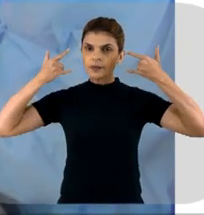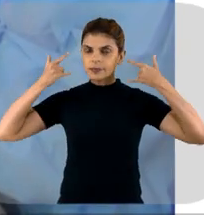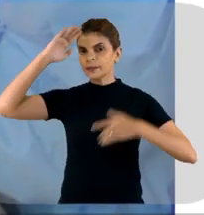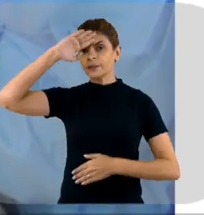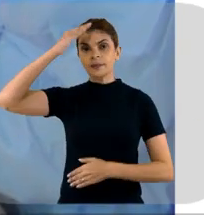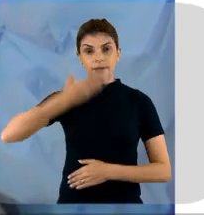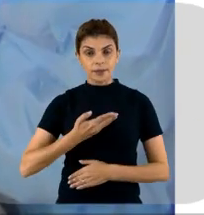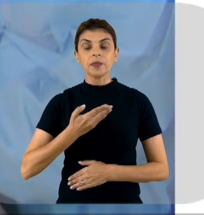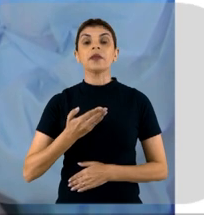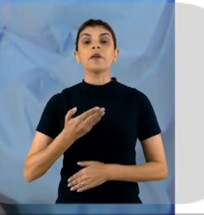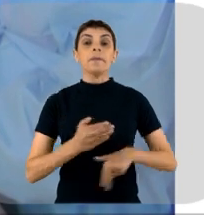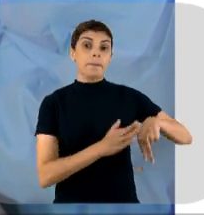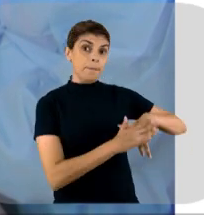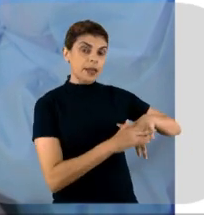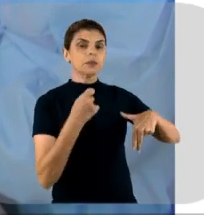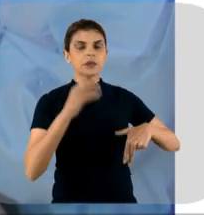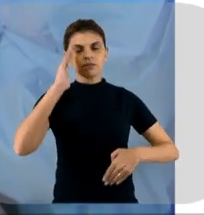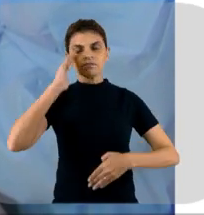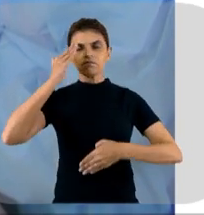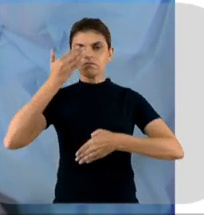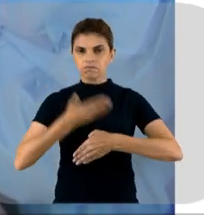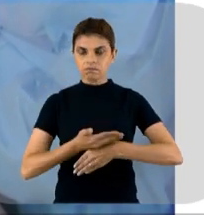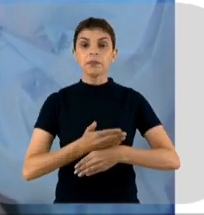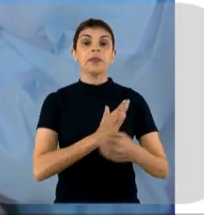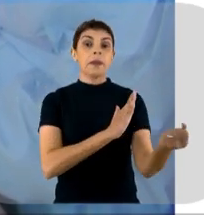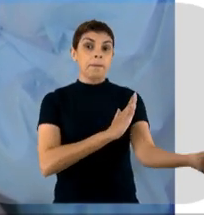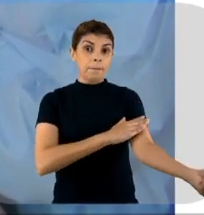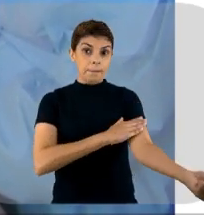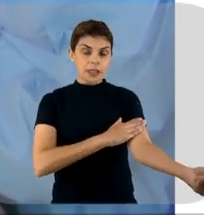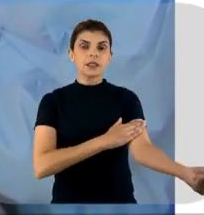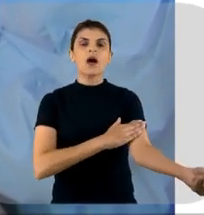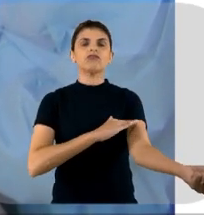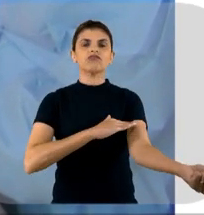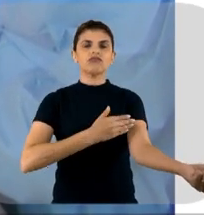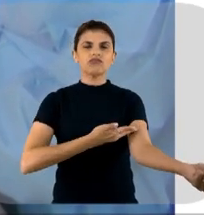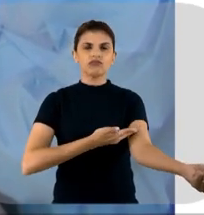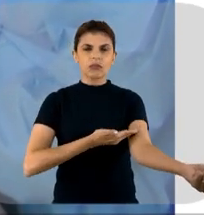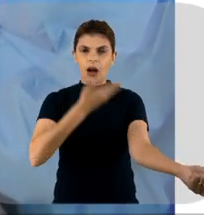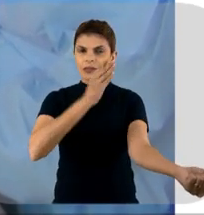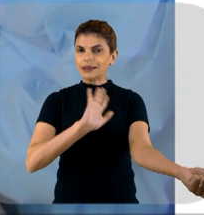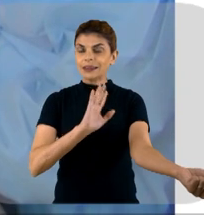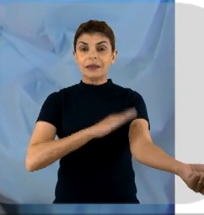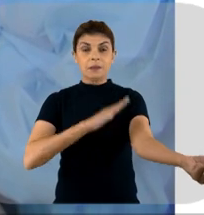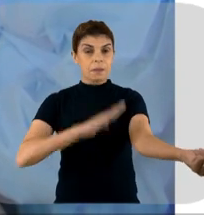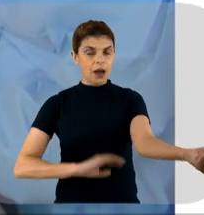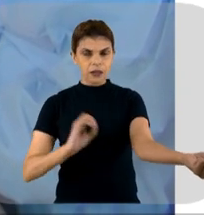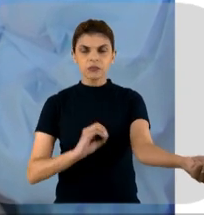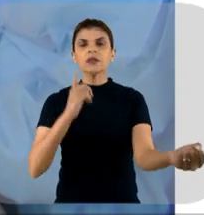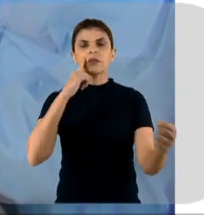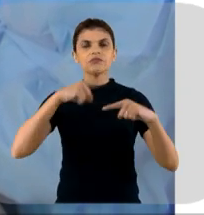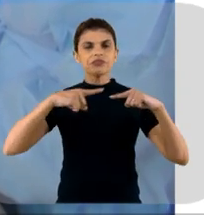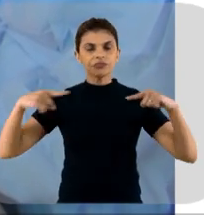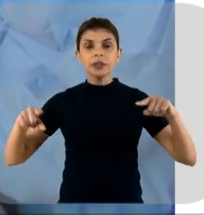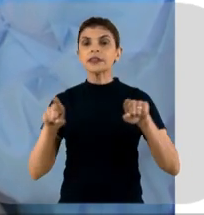deve ser sedado, curarizado e possuir uma pressão arterial invasiva. Devemos checar a via aérea,